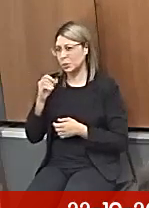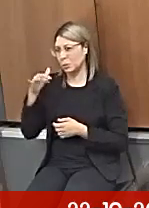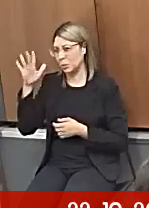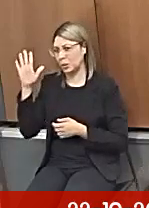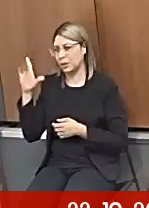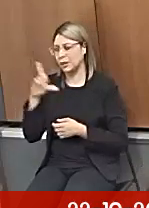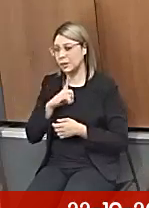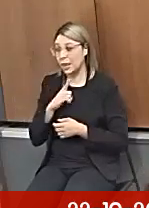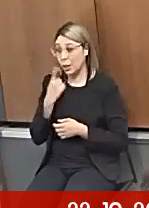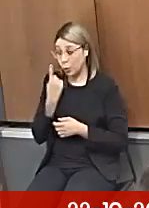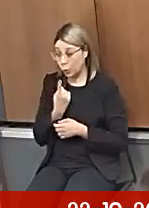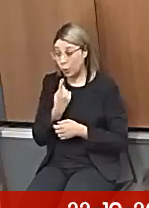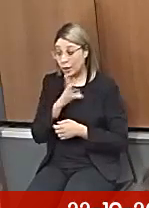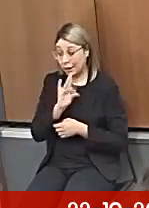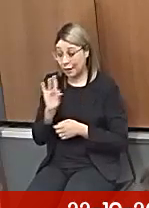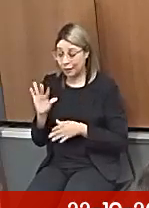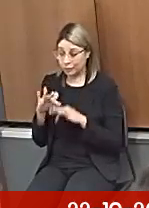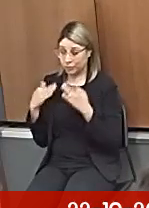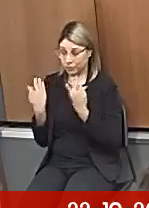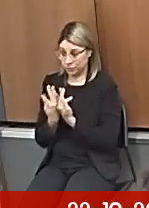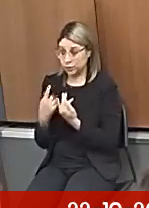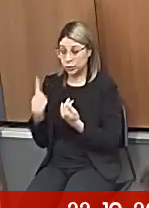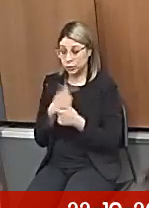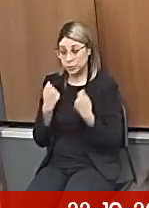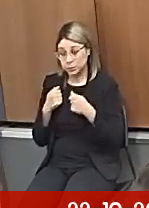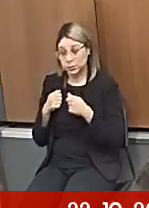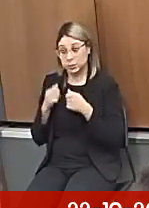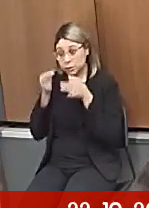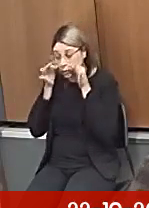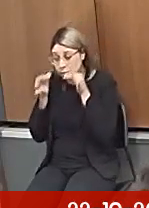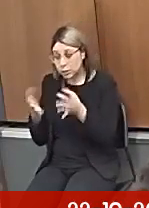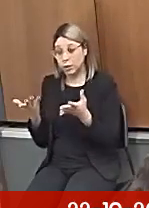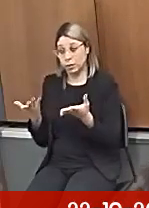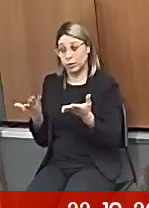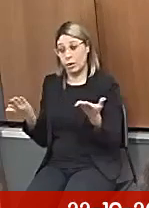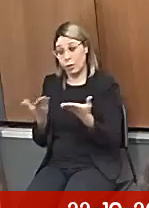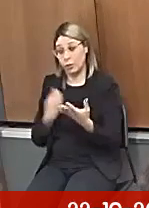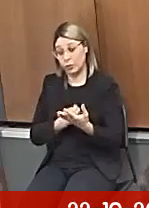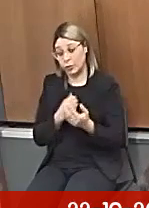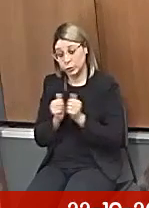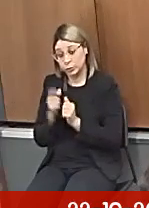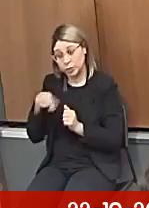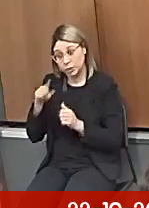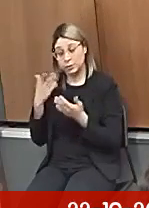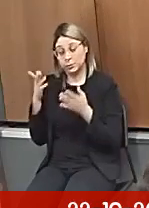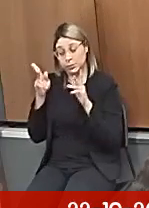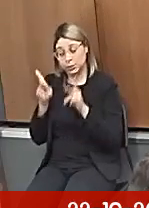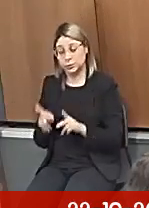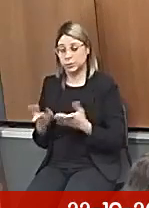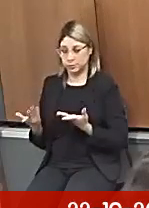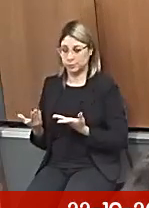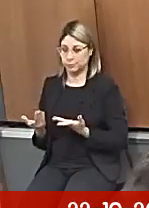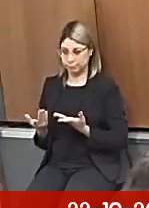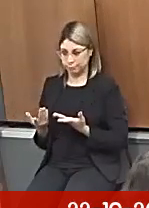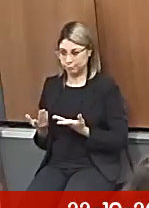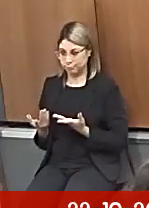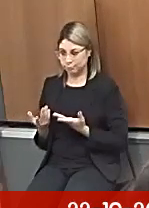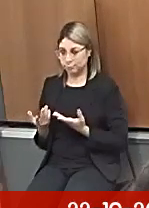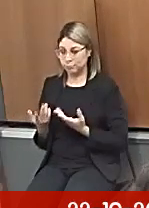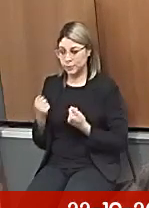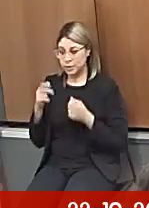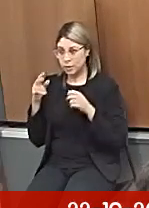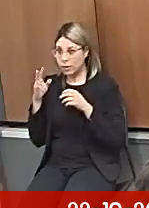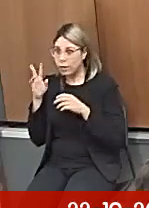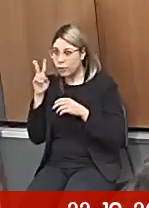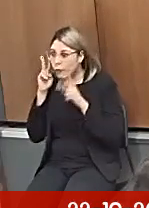um caso em cada família. Então, assim, vamos abrir os olhos para conviver com essas pessoas, entendeu? Visão